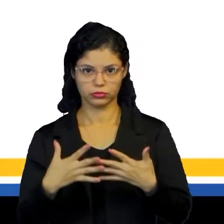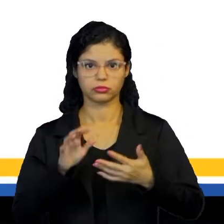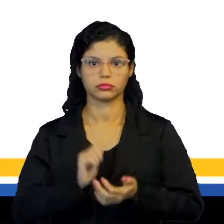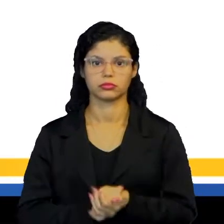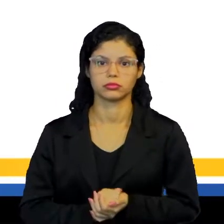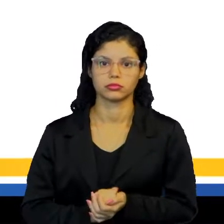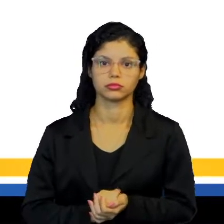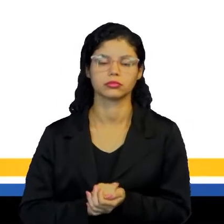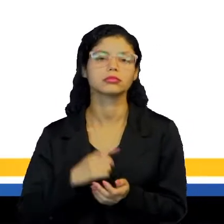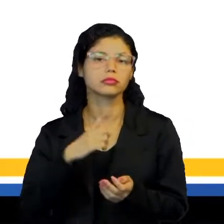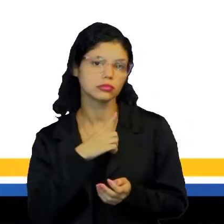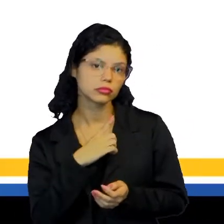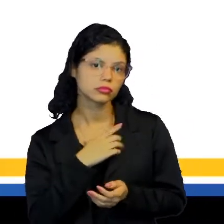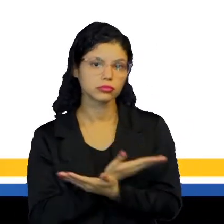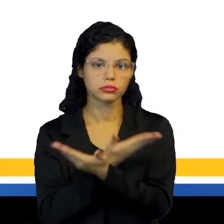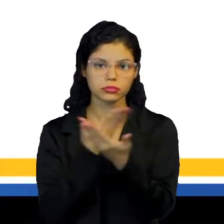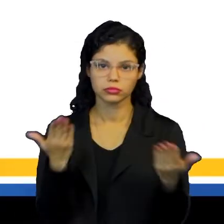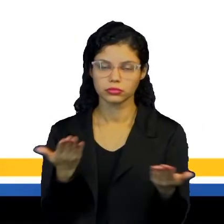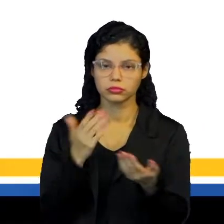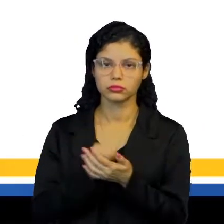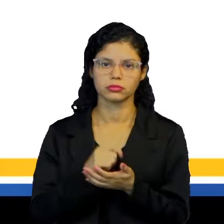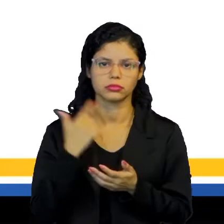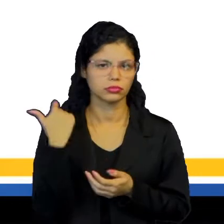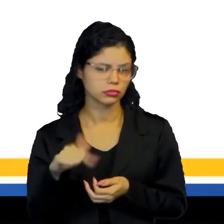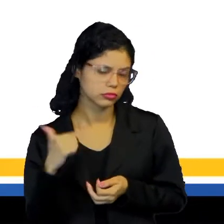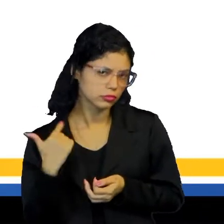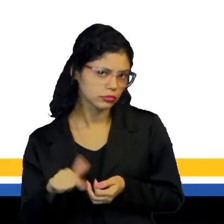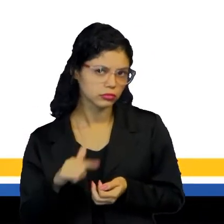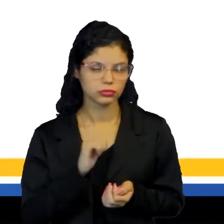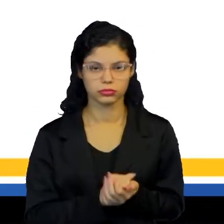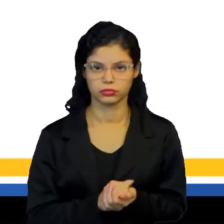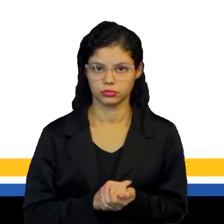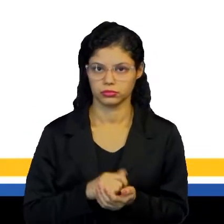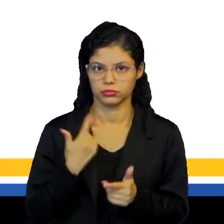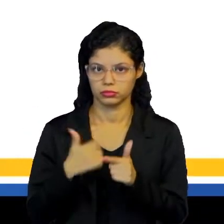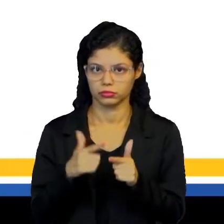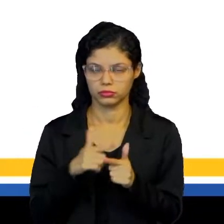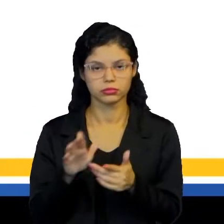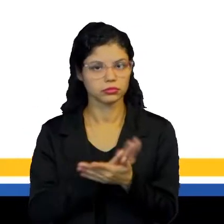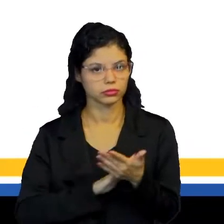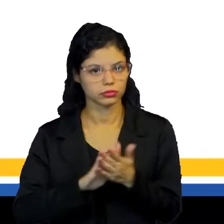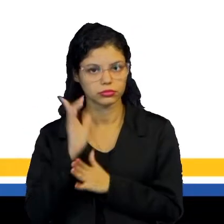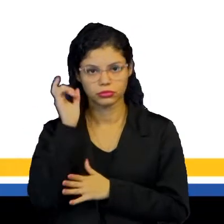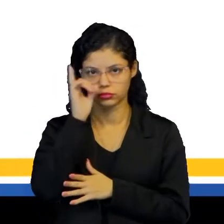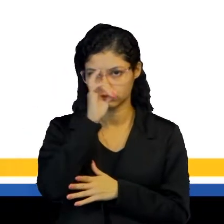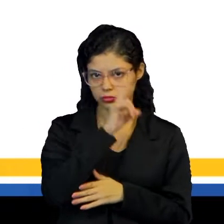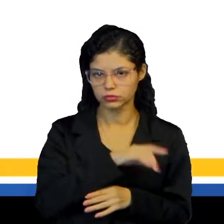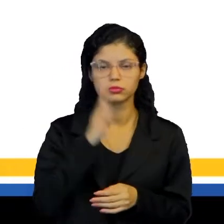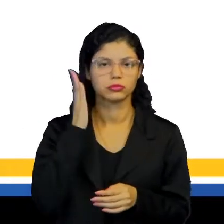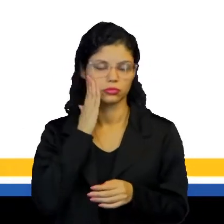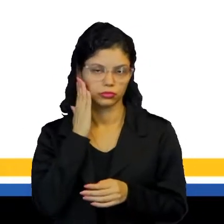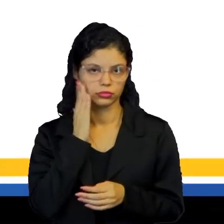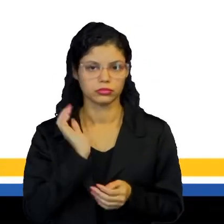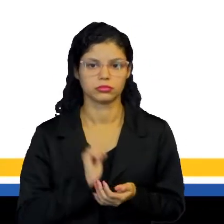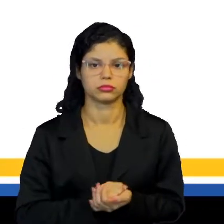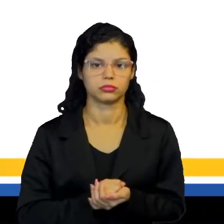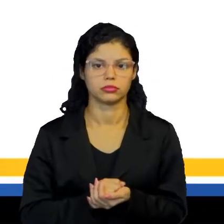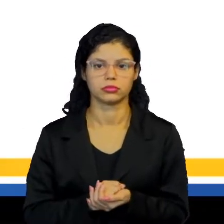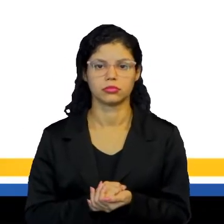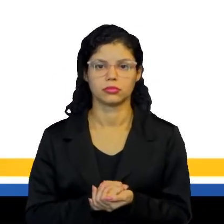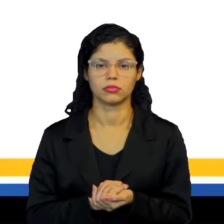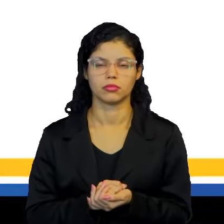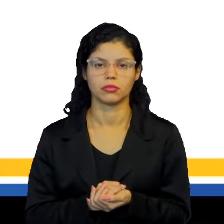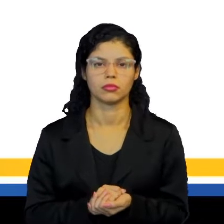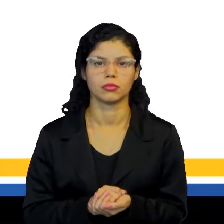explicado para que vocês não tenham nenhum problema ou dificuldade em entender,